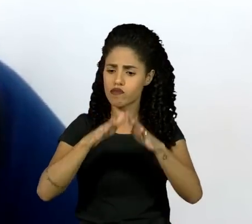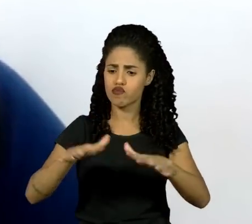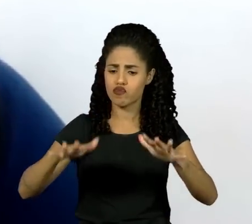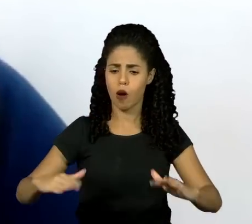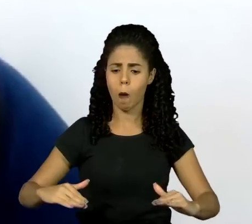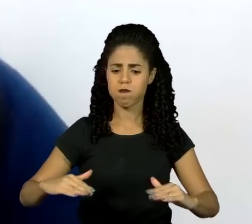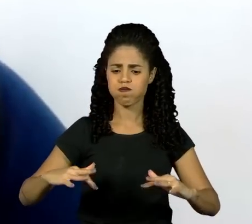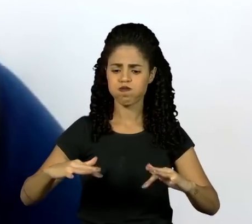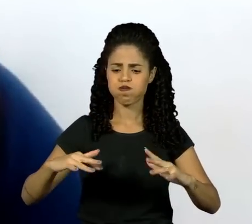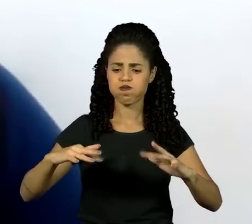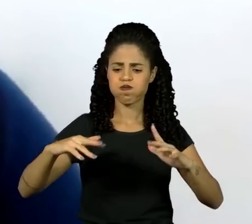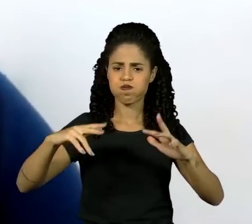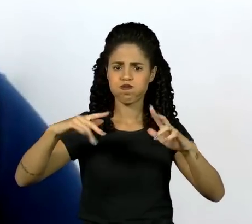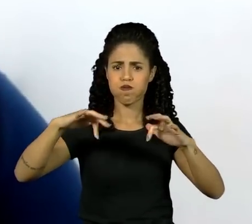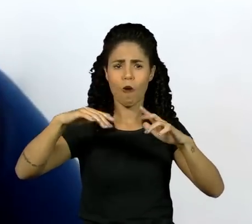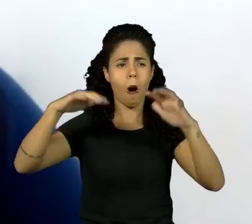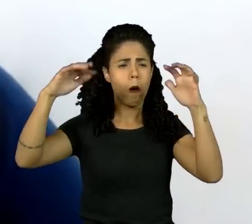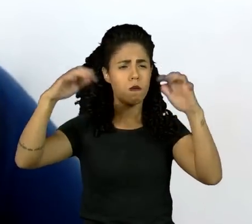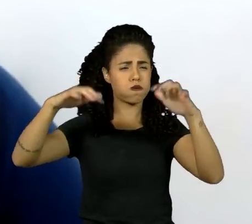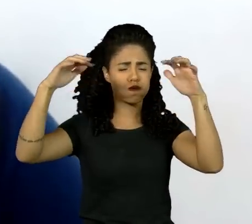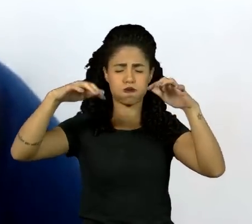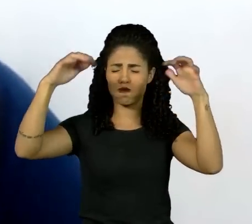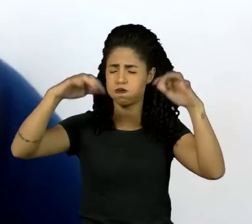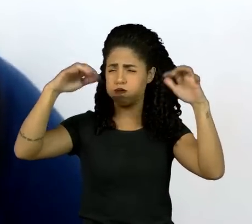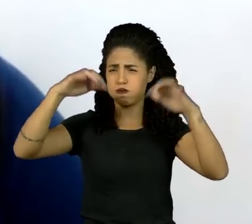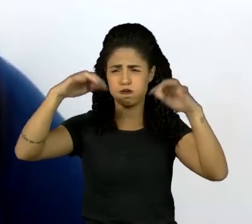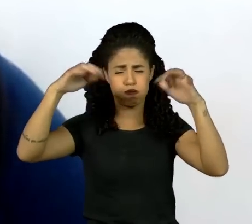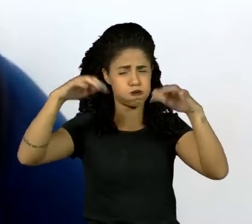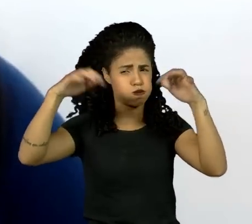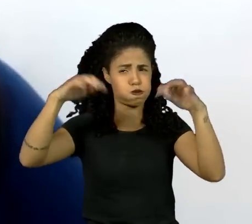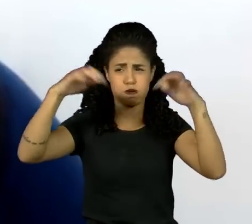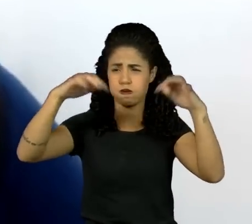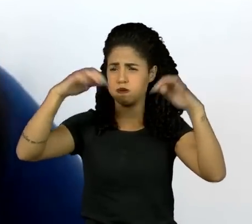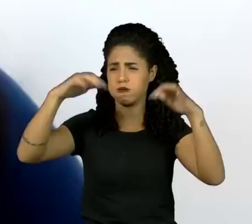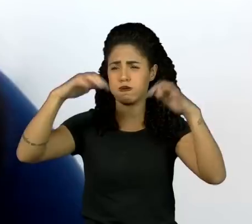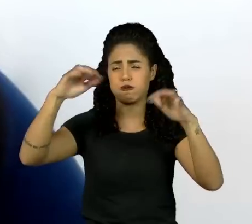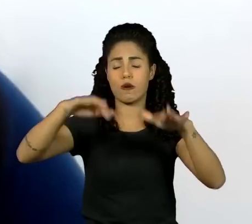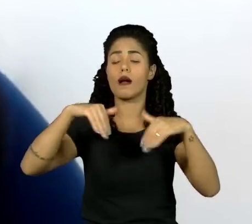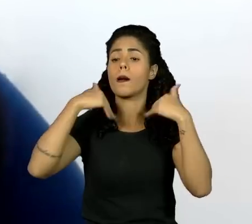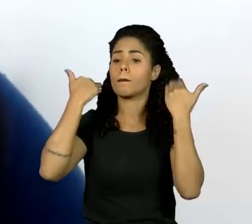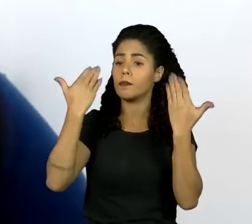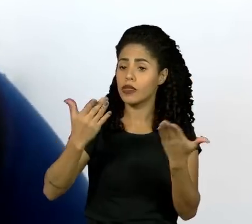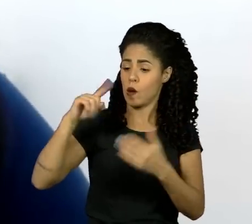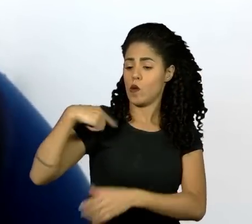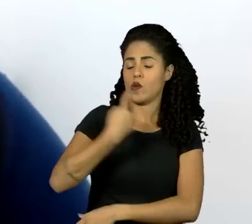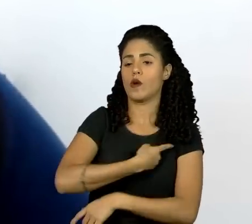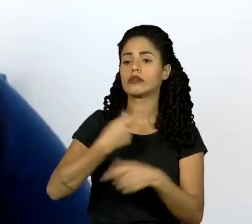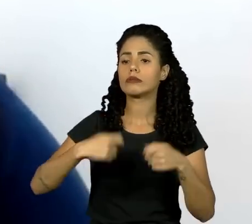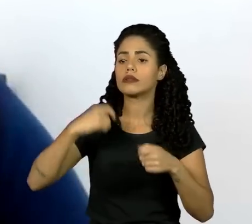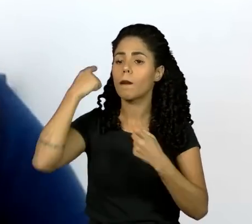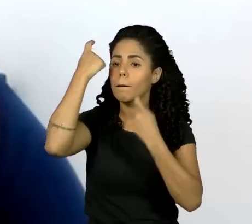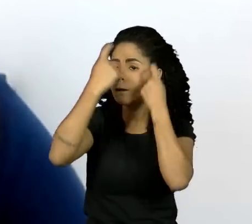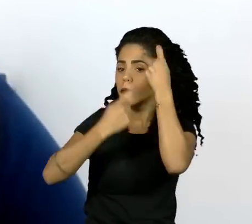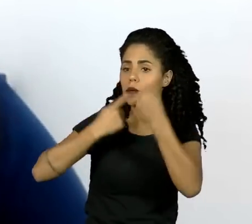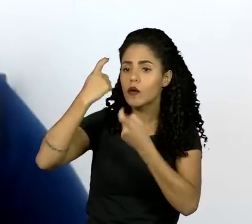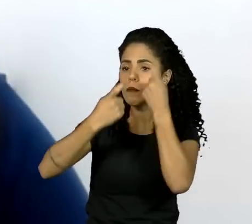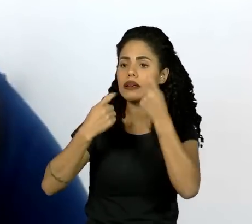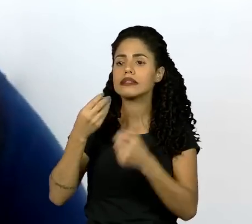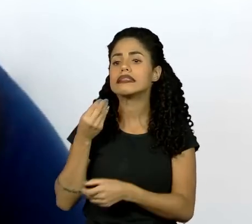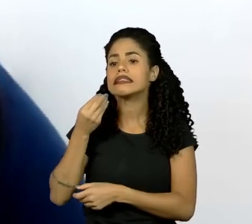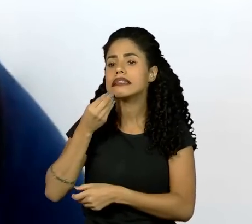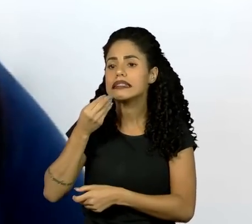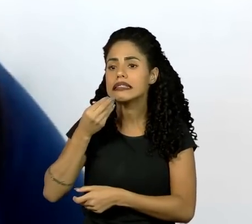desastres estão aumentando, o regime de chuvas está totalmente alterado. Então, realmente, nós devíamos nos preocupar em